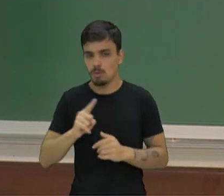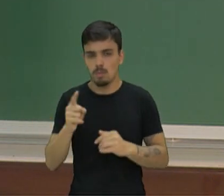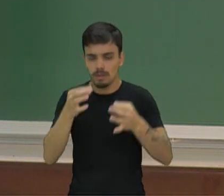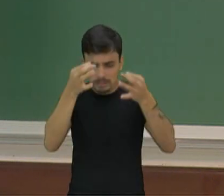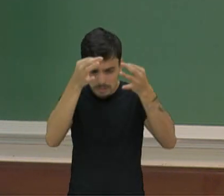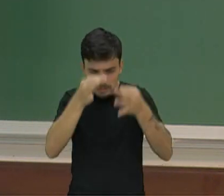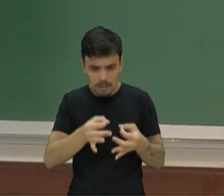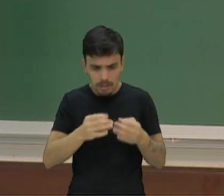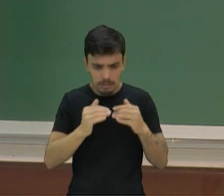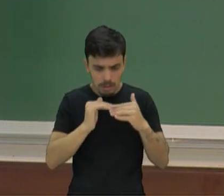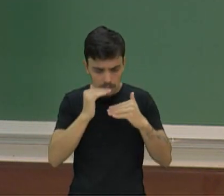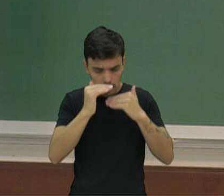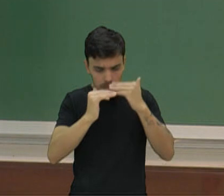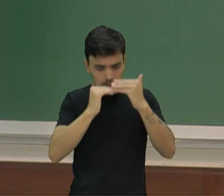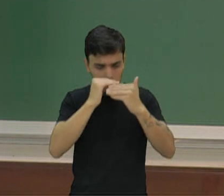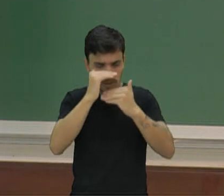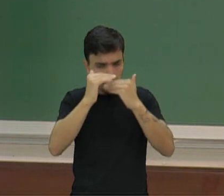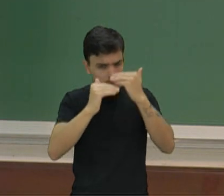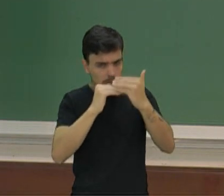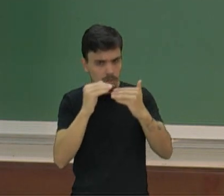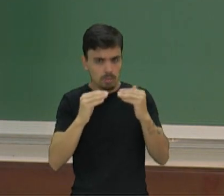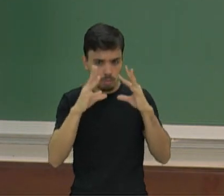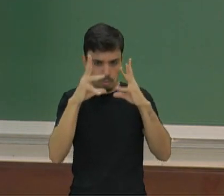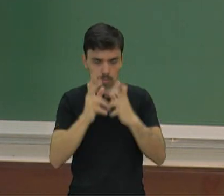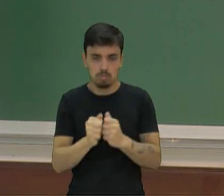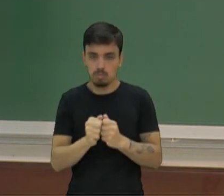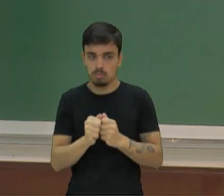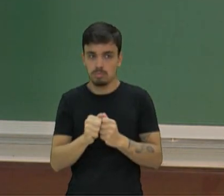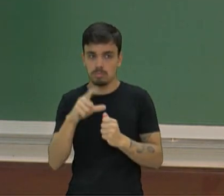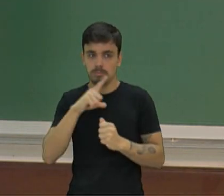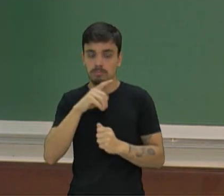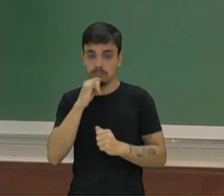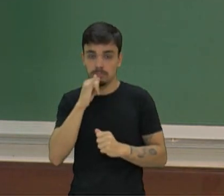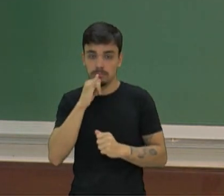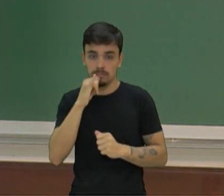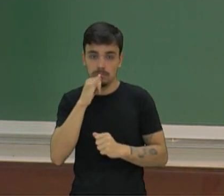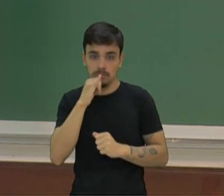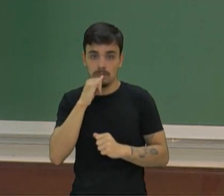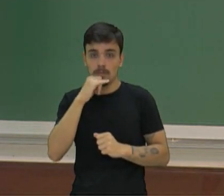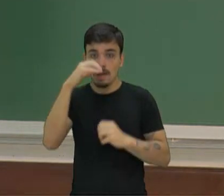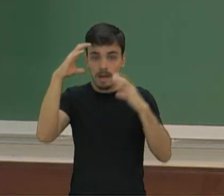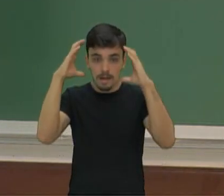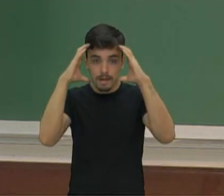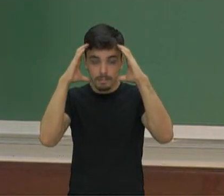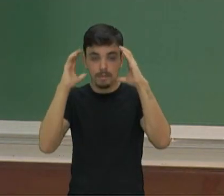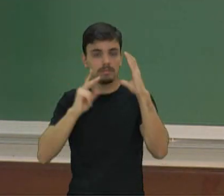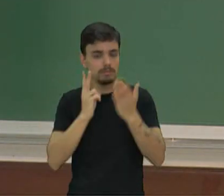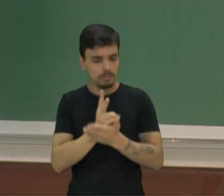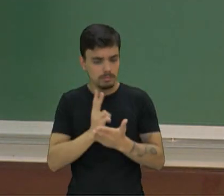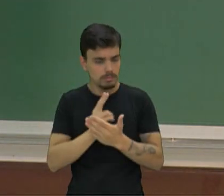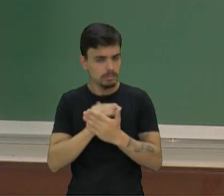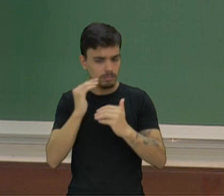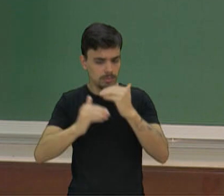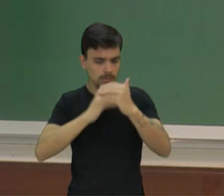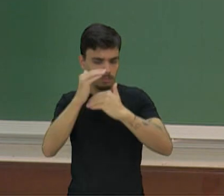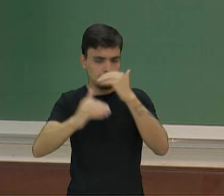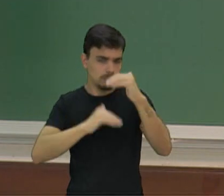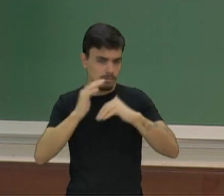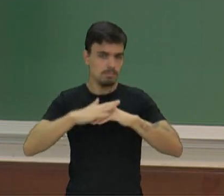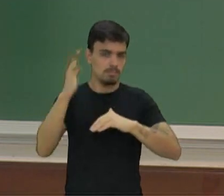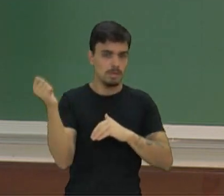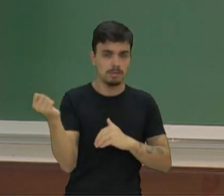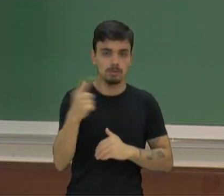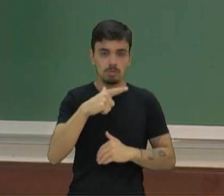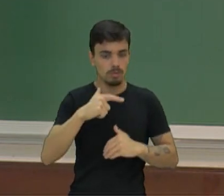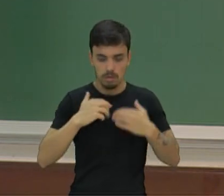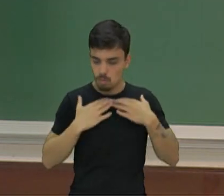não é certinho, assim, proporcional em todas as partes. A cabeça apresenta sempre um maior desenvolvimento, distinguindo-se bem do restante do corpo. A